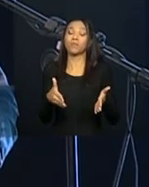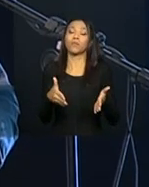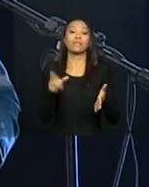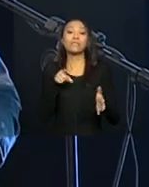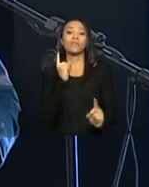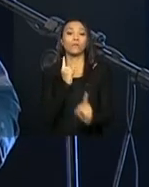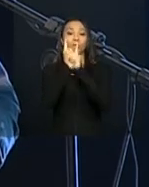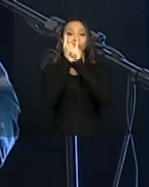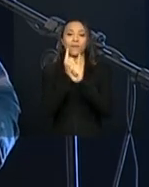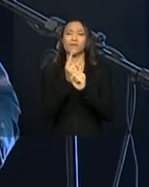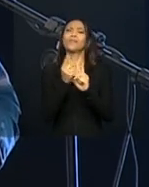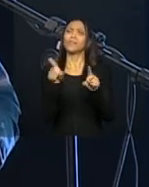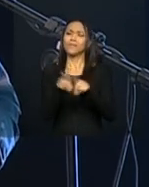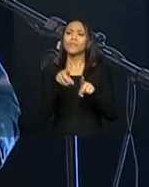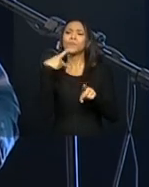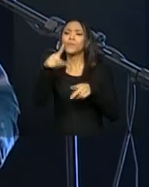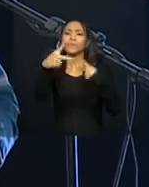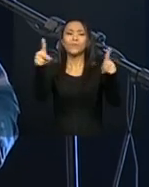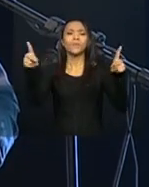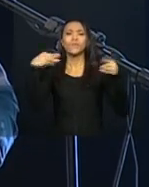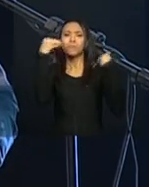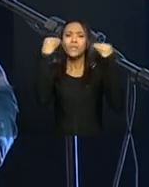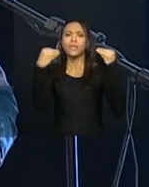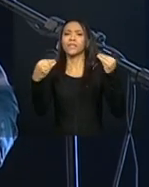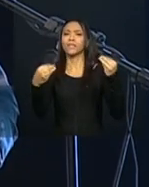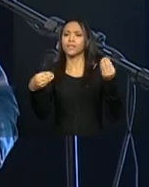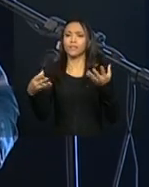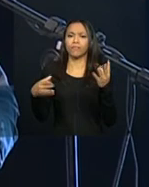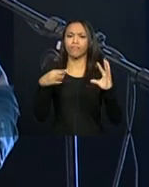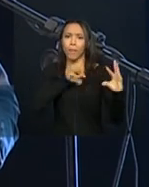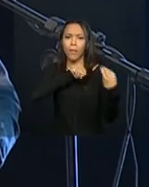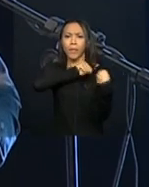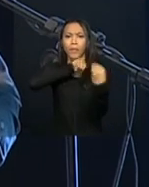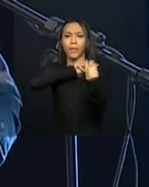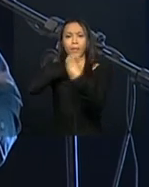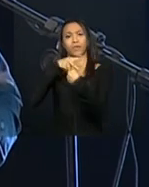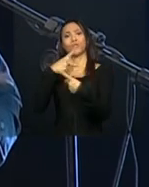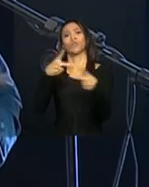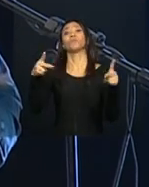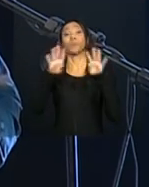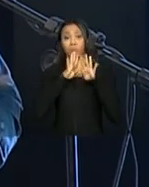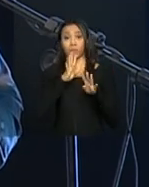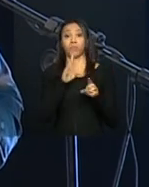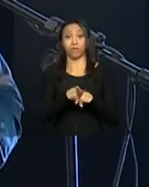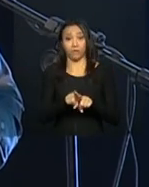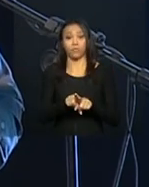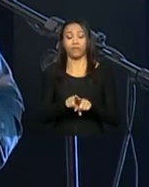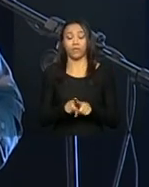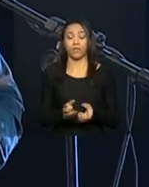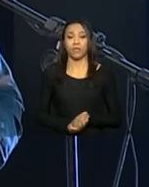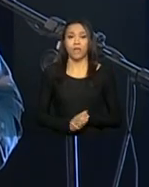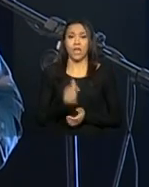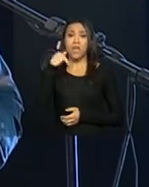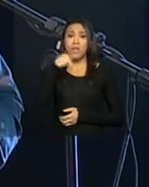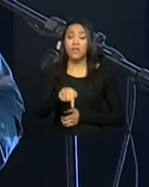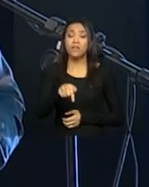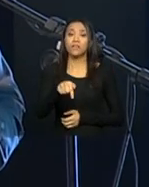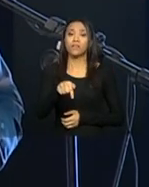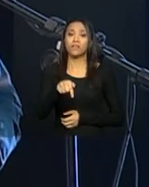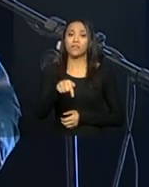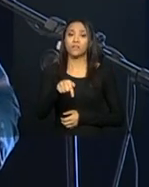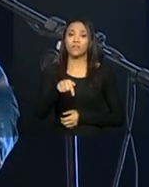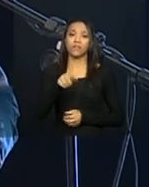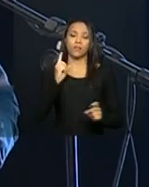compartilhando conosco suas experiências e conhecimento. Esse evento acontece em